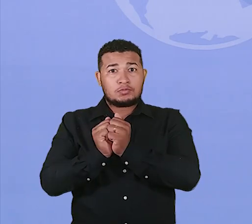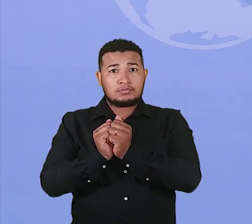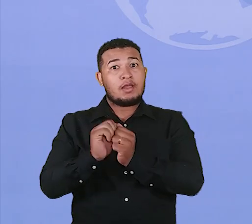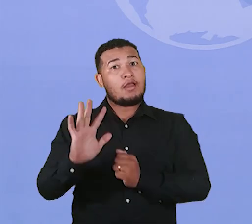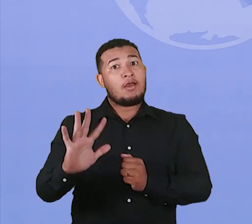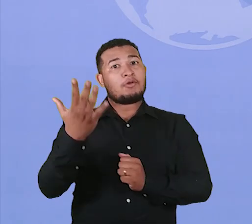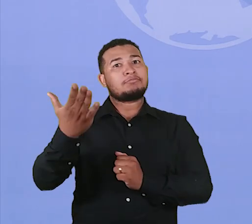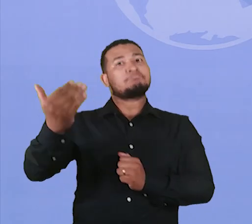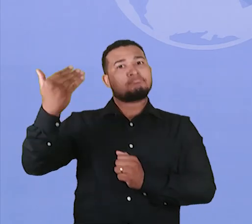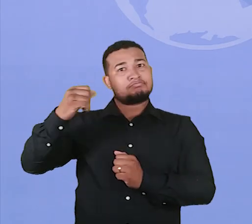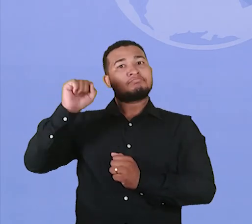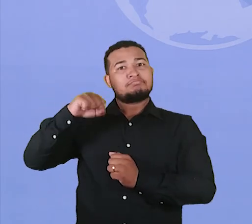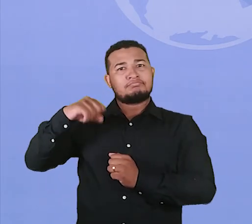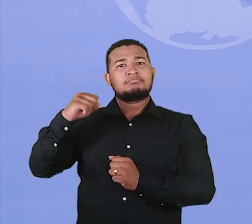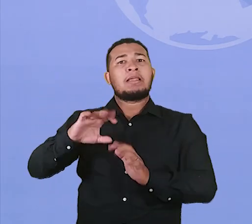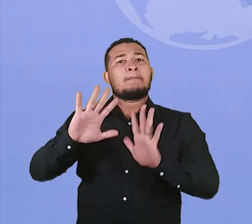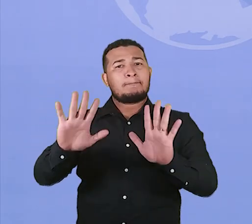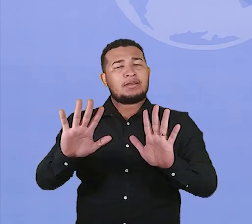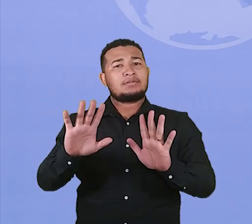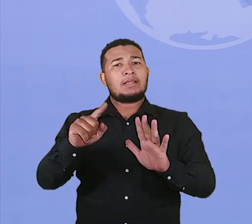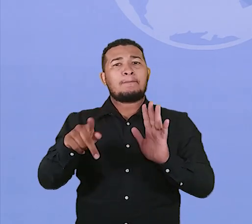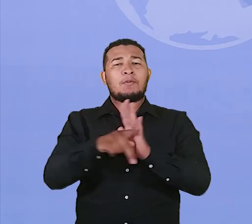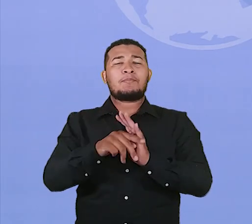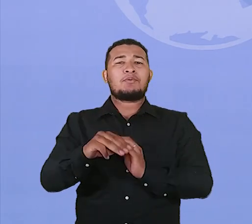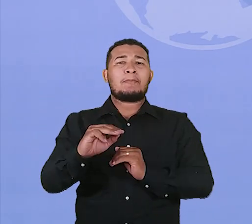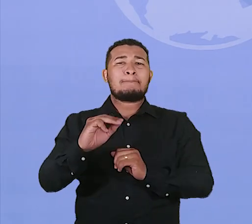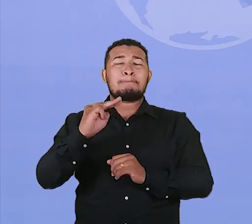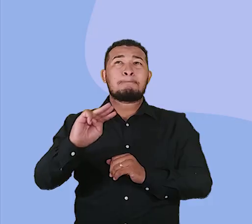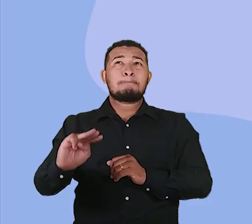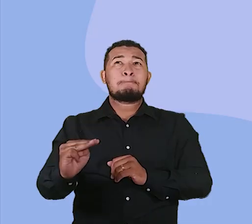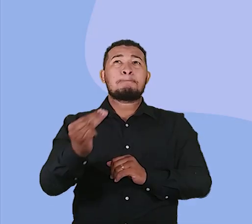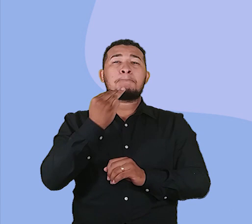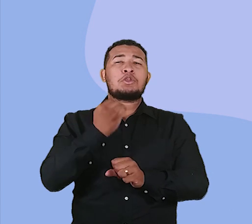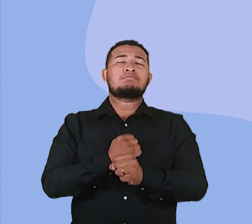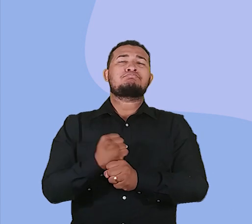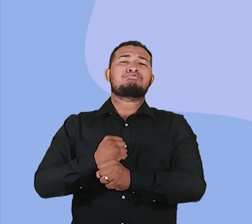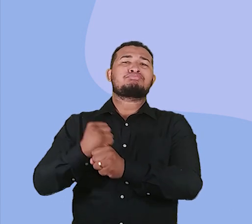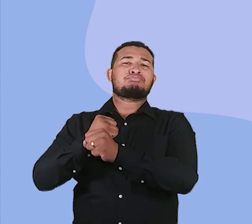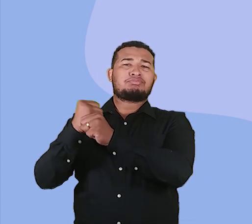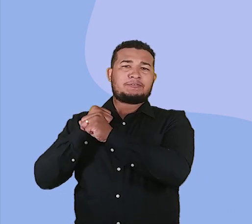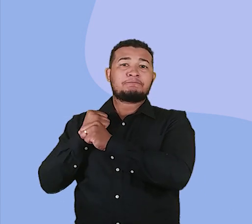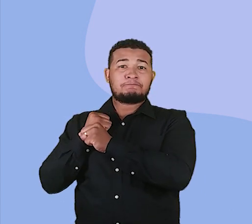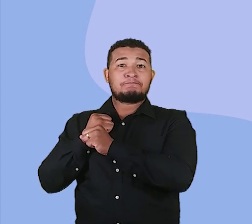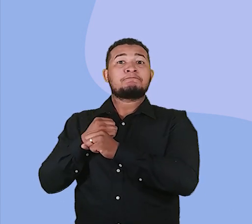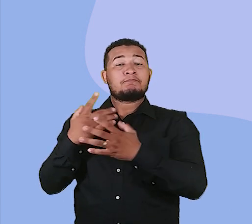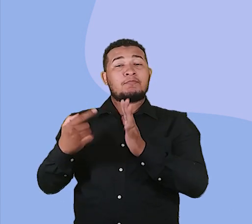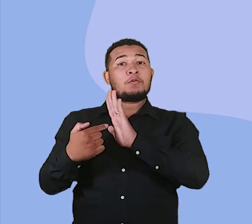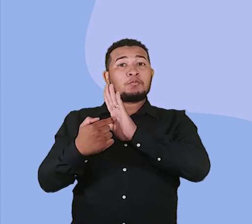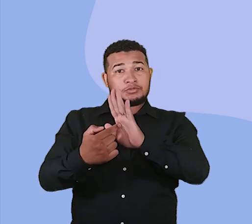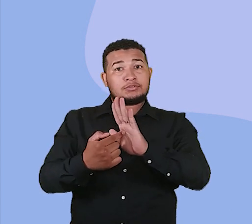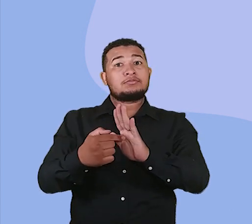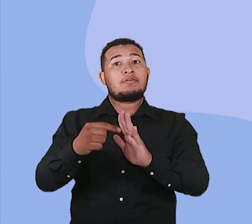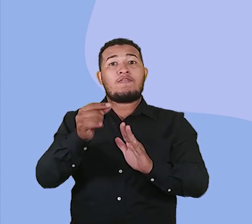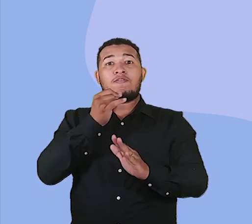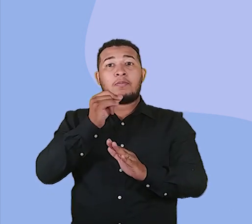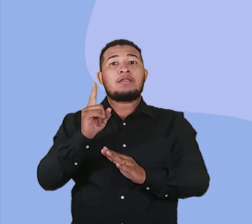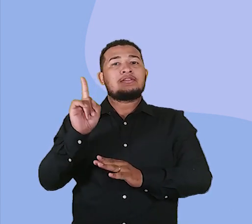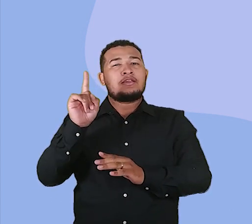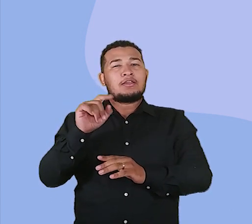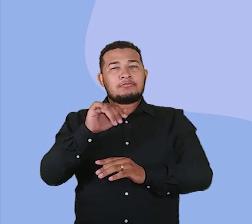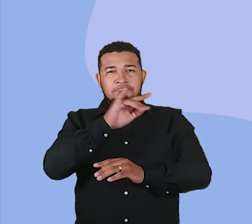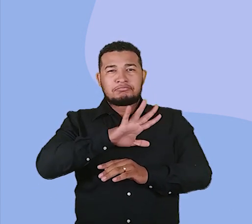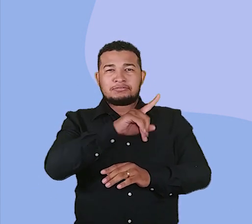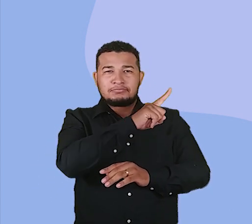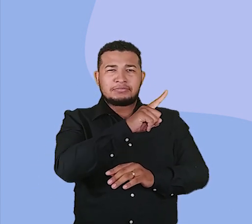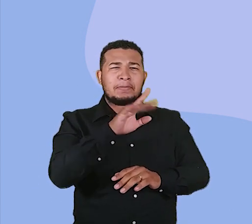já aconteceu isso mas isso é questão de milhões de anos tá então aquela figura que eu mostrei o homo habilis ele